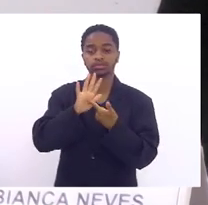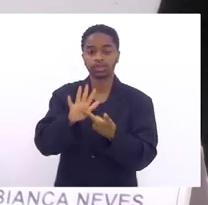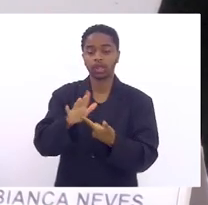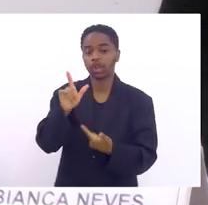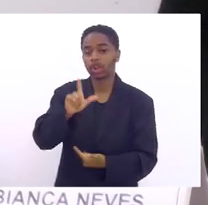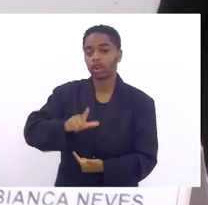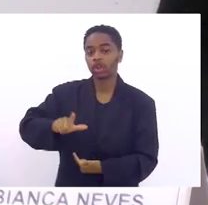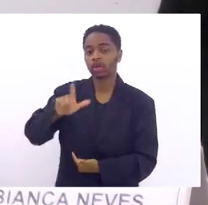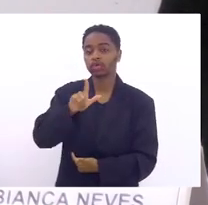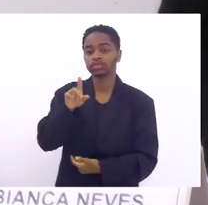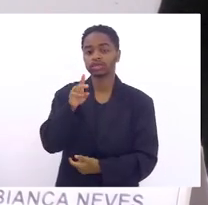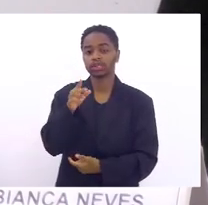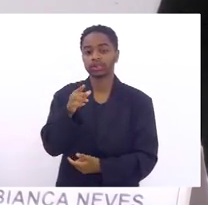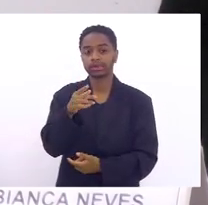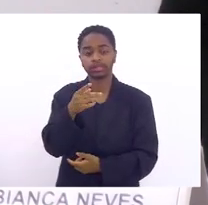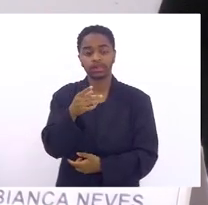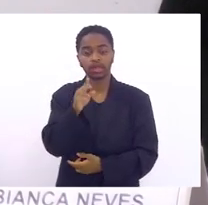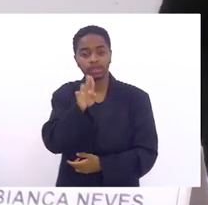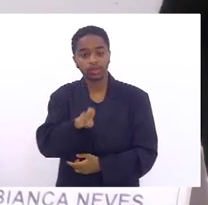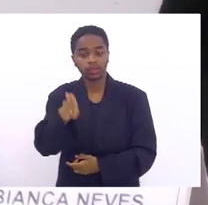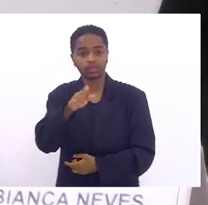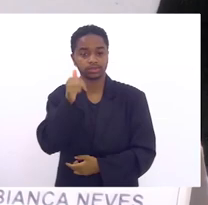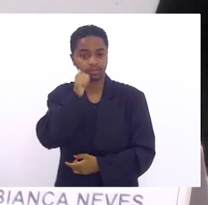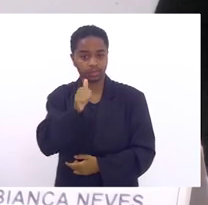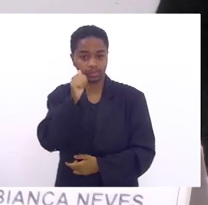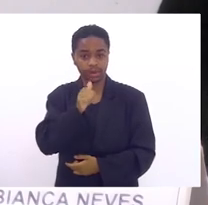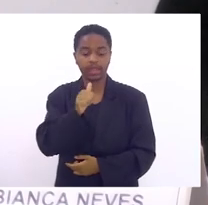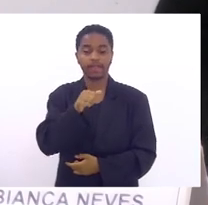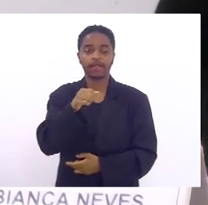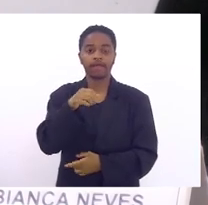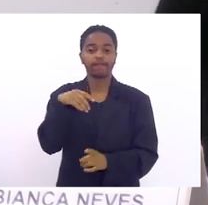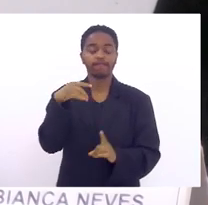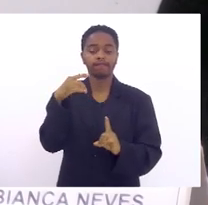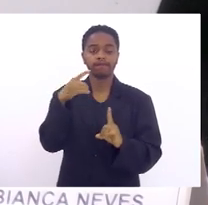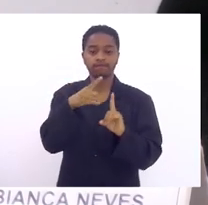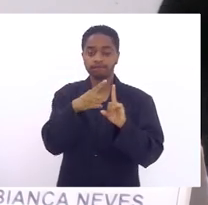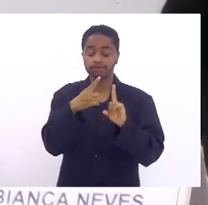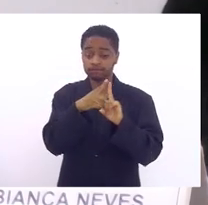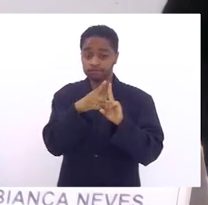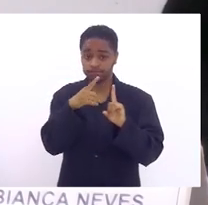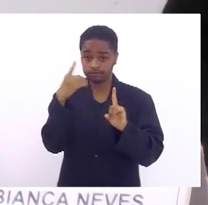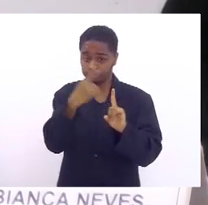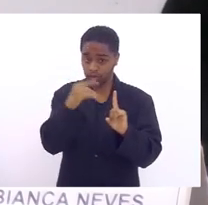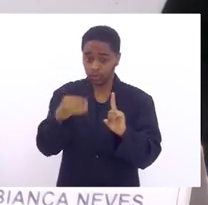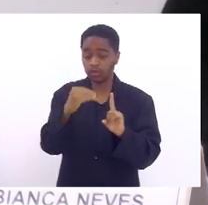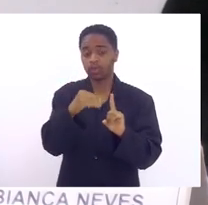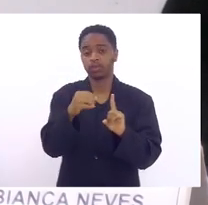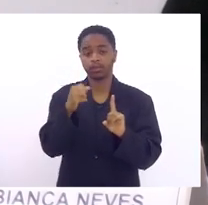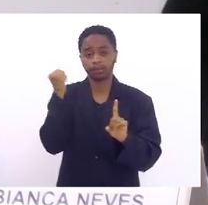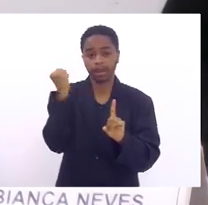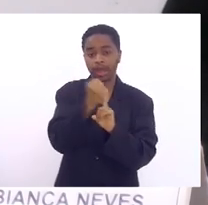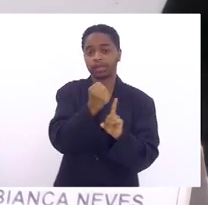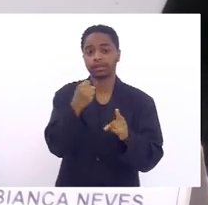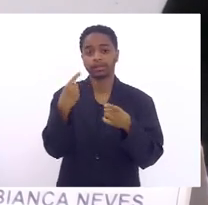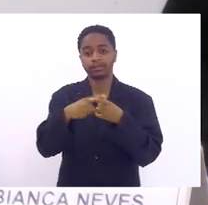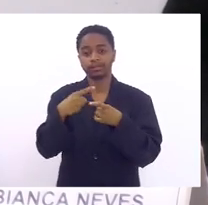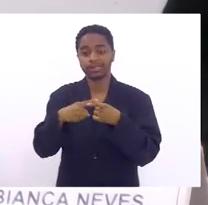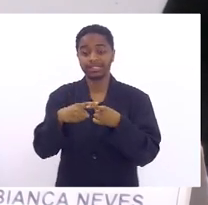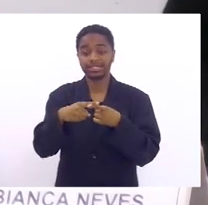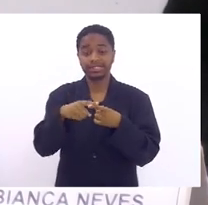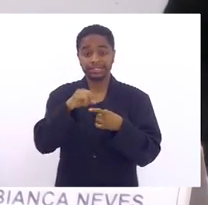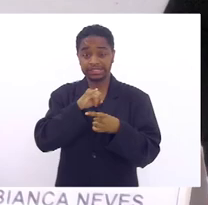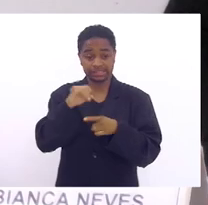mulheres usam violentam matam em especial aquelas que ele escolheu como sendo aquelas que podem